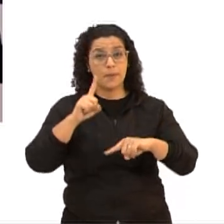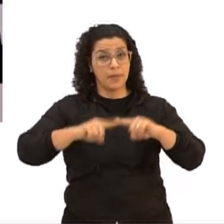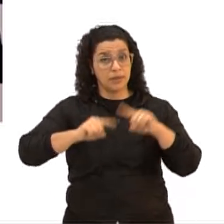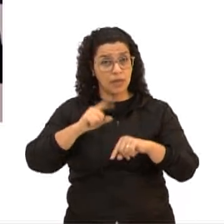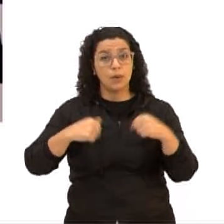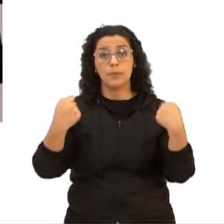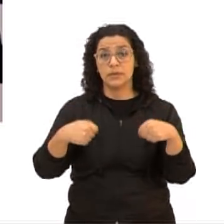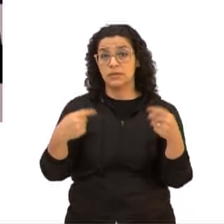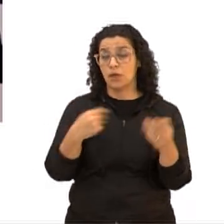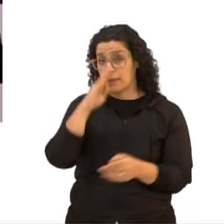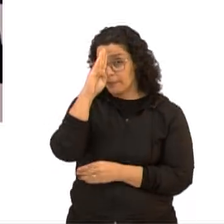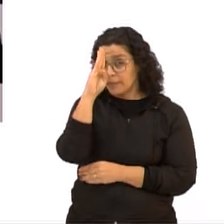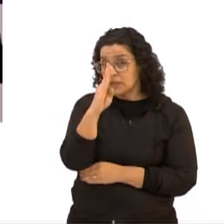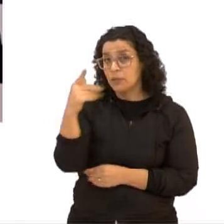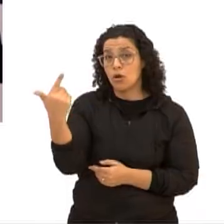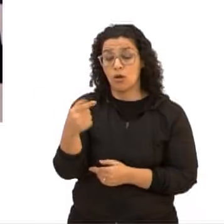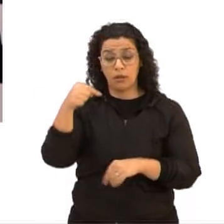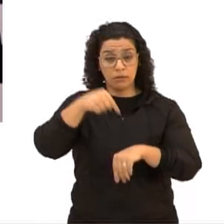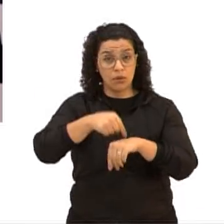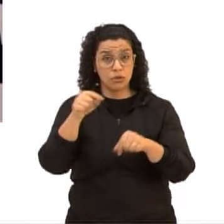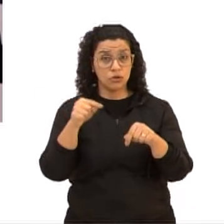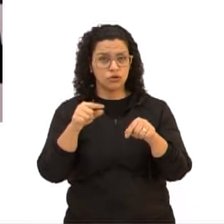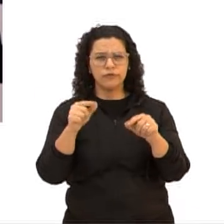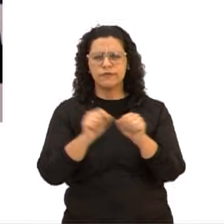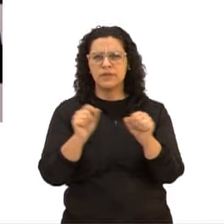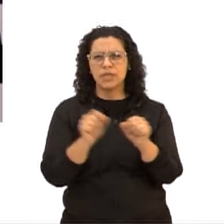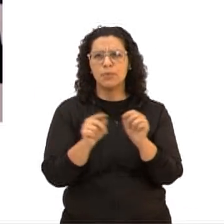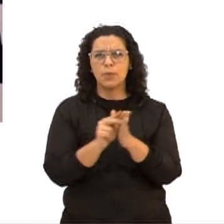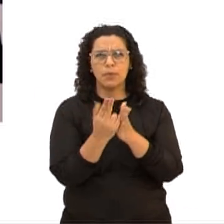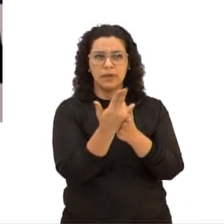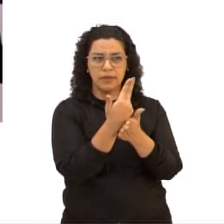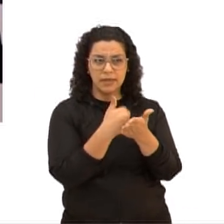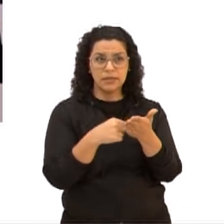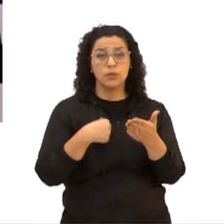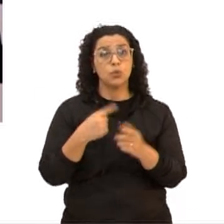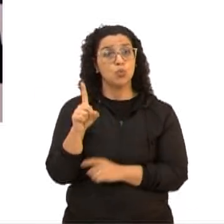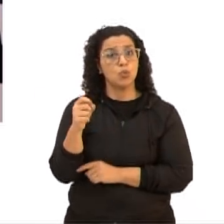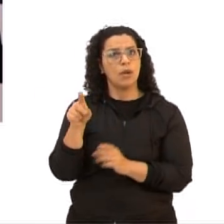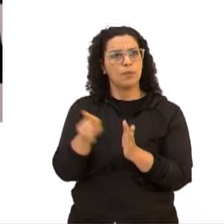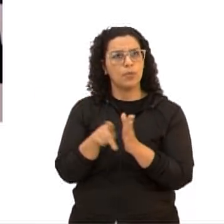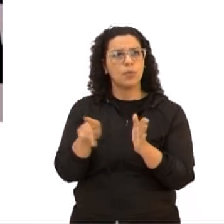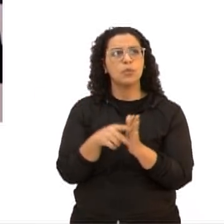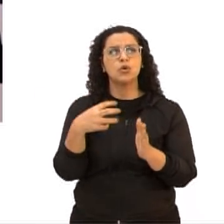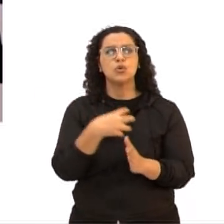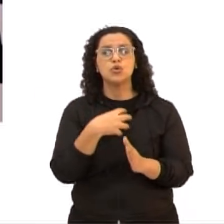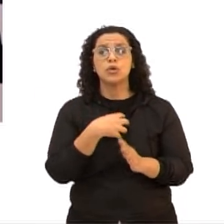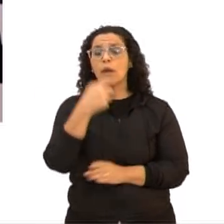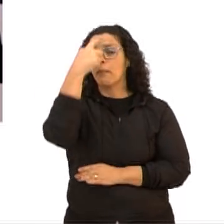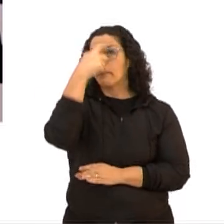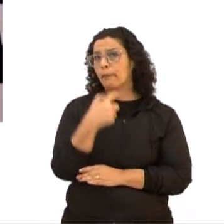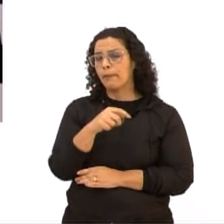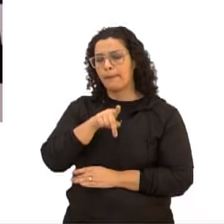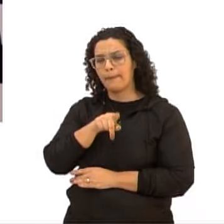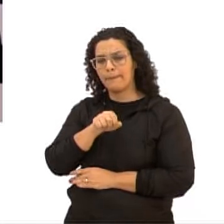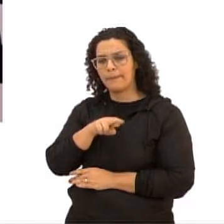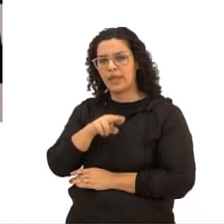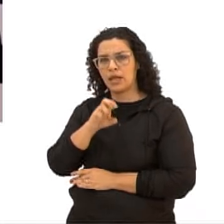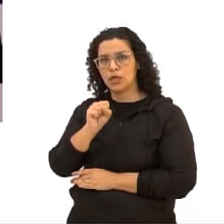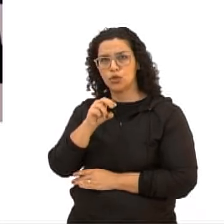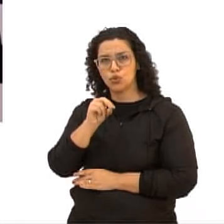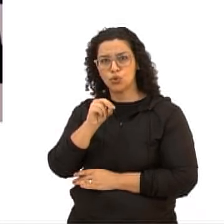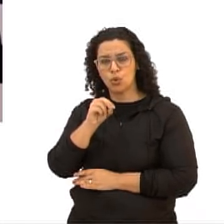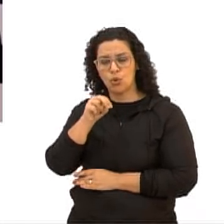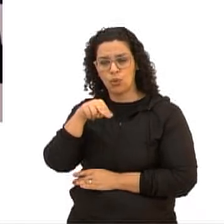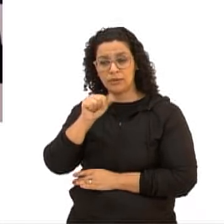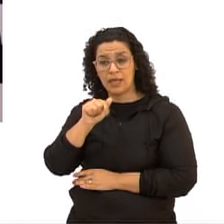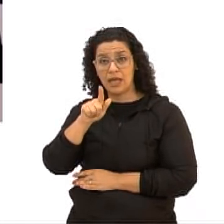né, que são os elementos principais na hora de fazer uma página em quadrinho. Um deles é a construção do personagem, né? Eu falei um